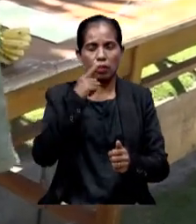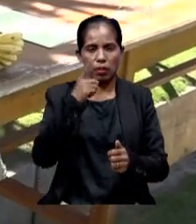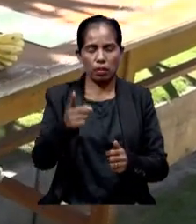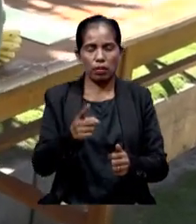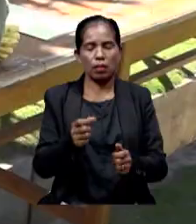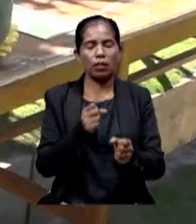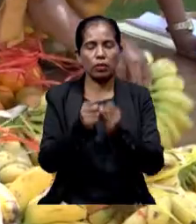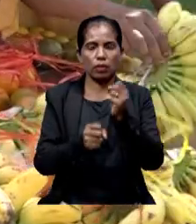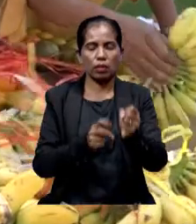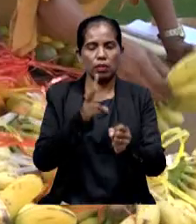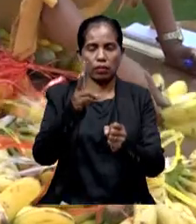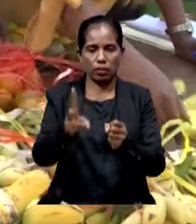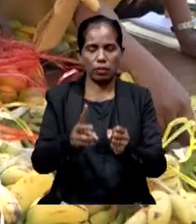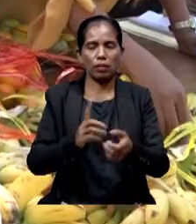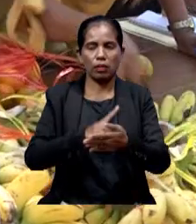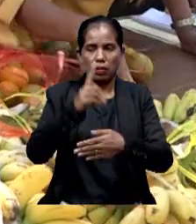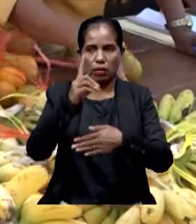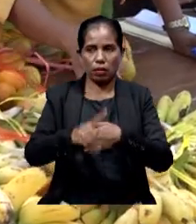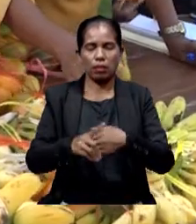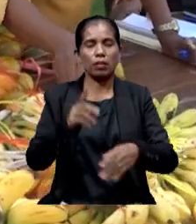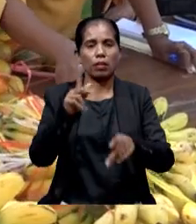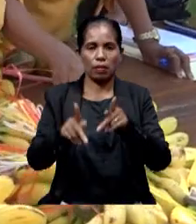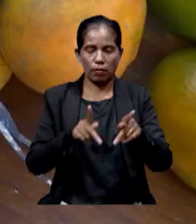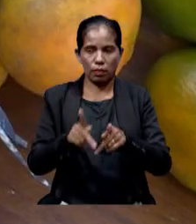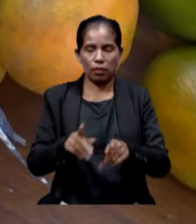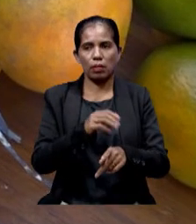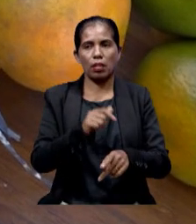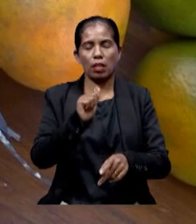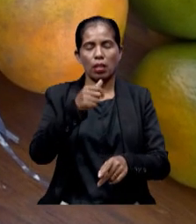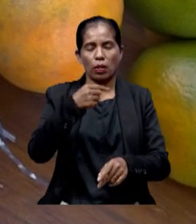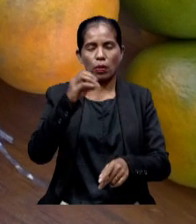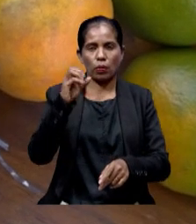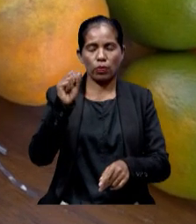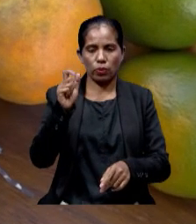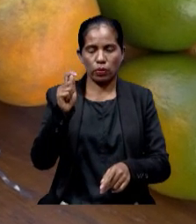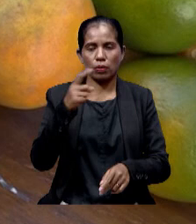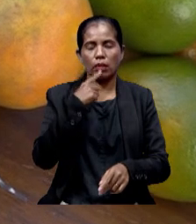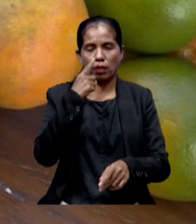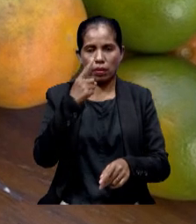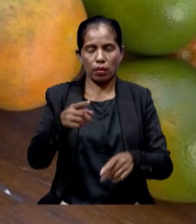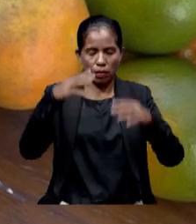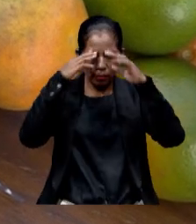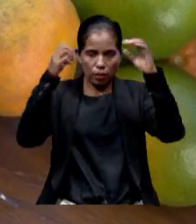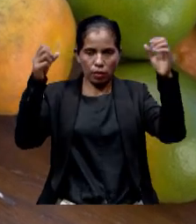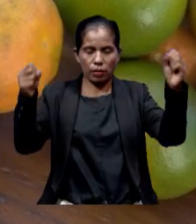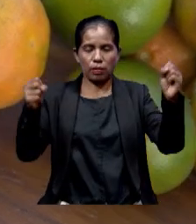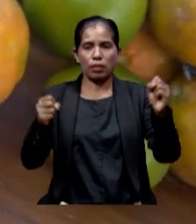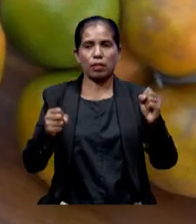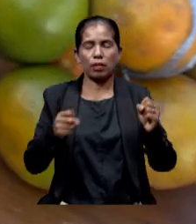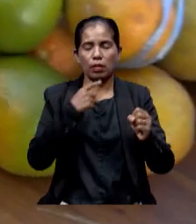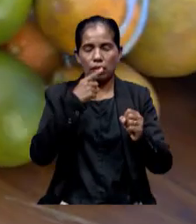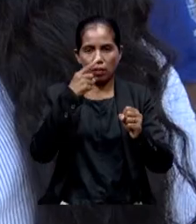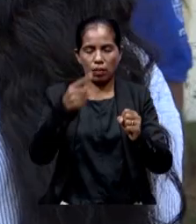Sociedade Civil no Desenvolvimento Comunitário, Augusto Júnior Trindade, explica: Presidente da República